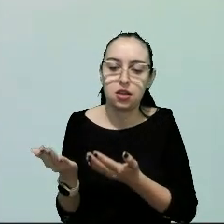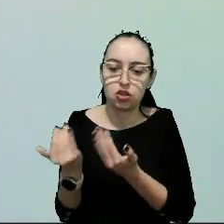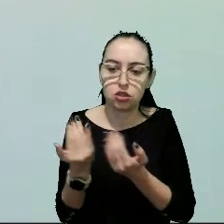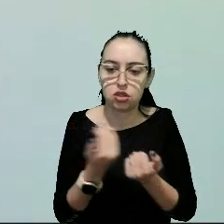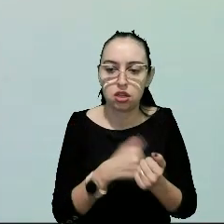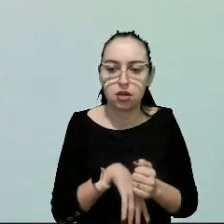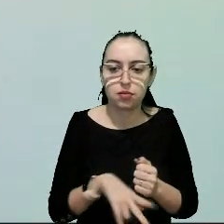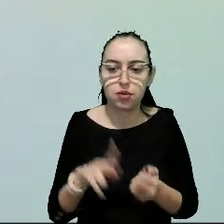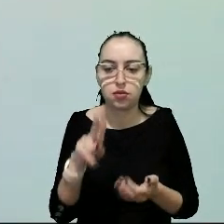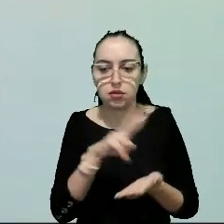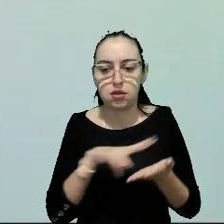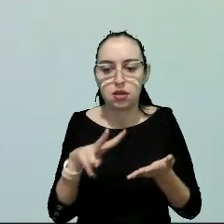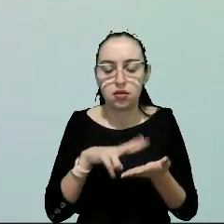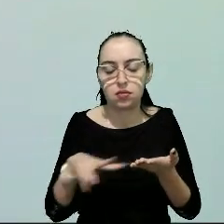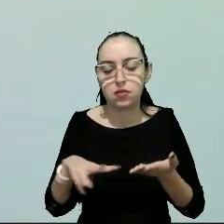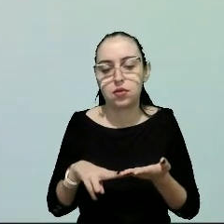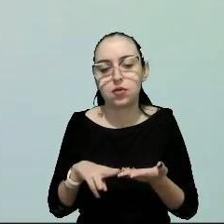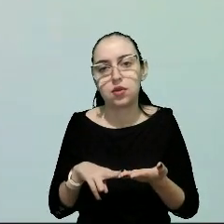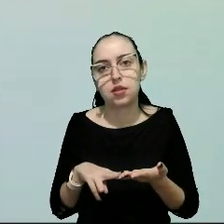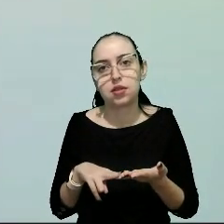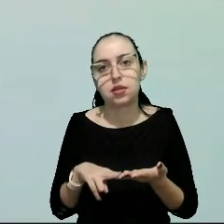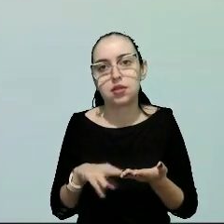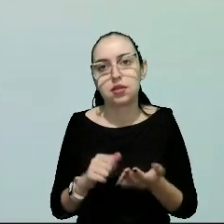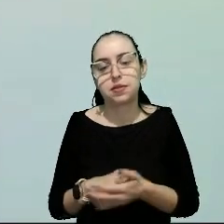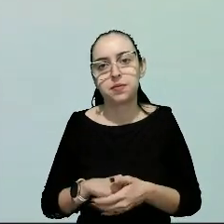ela convoca os leitores